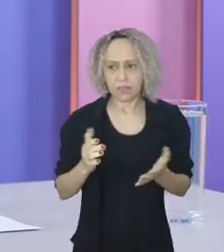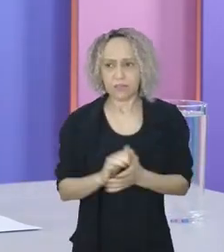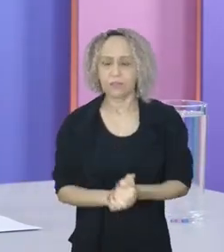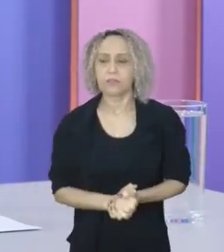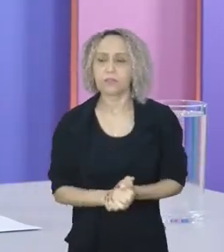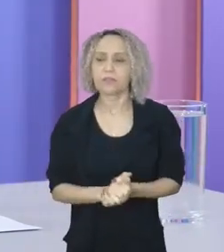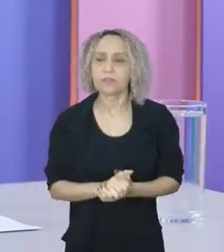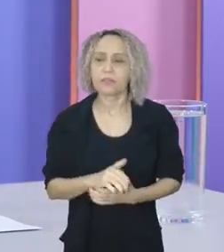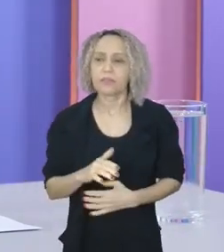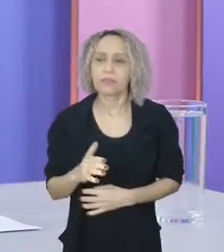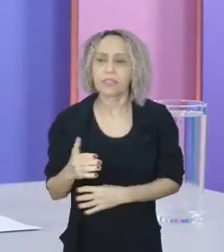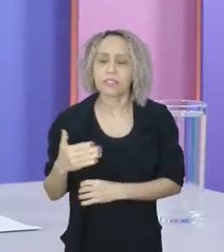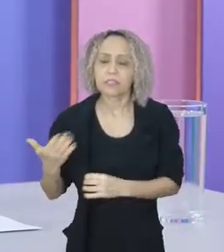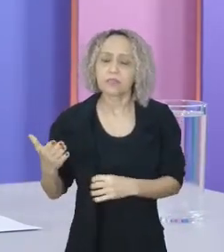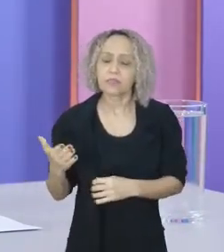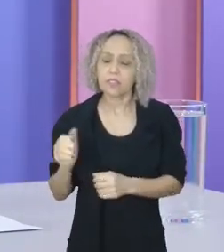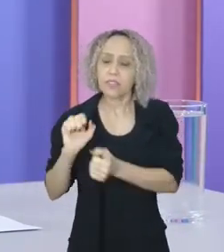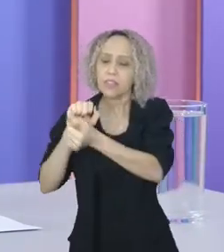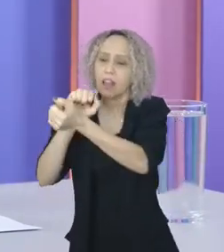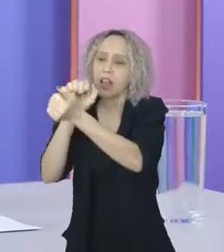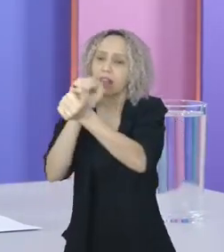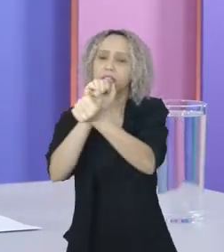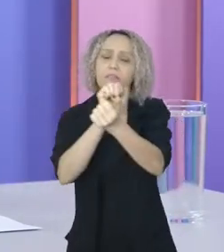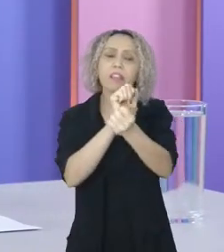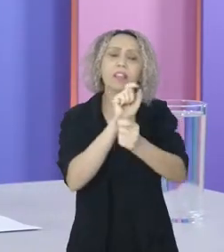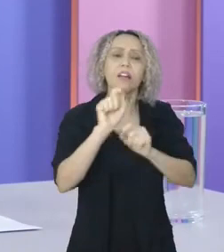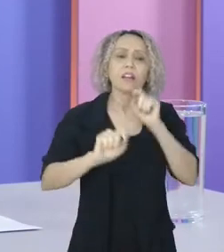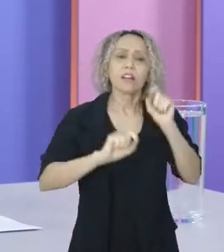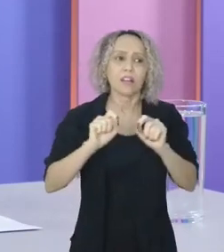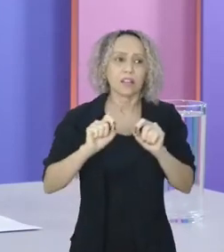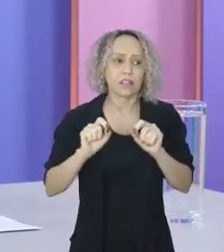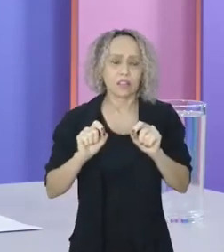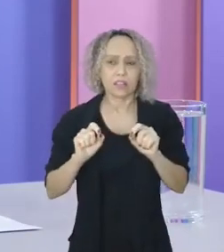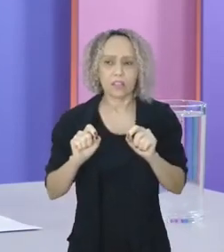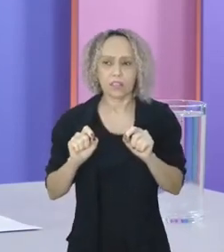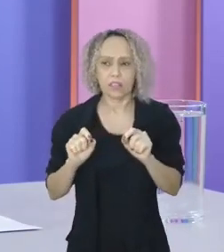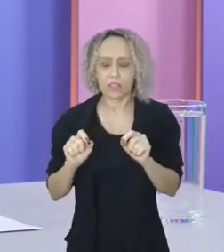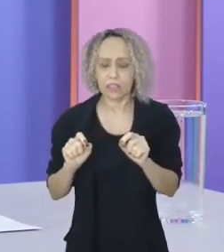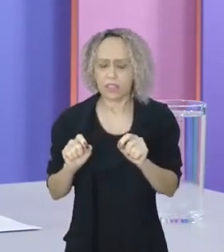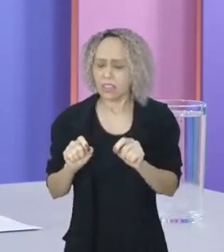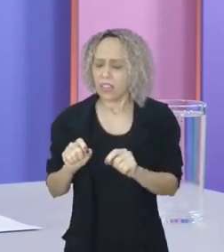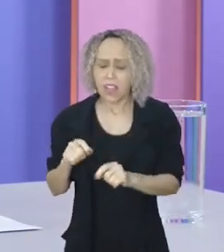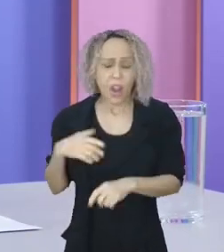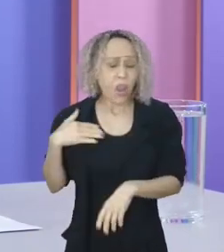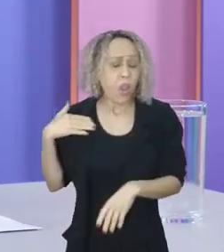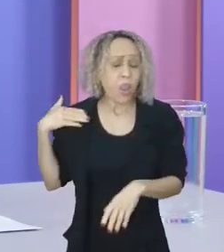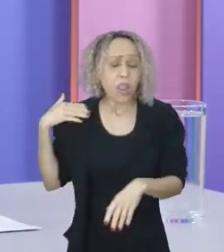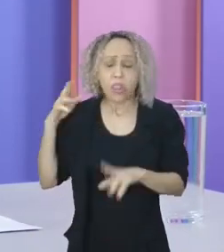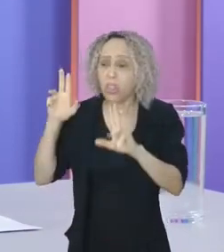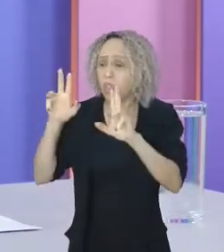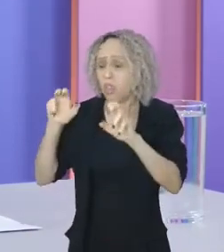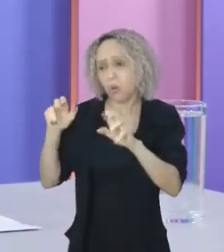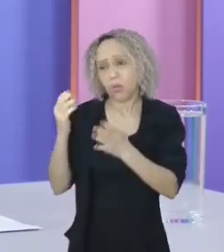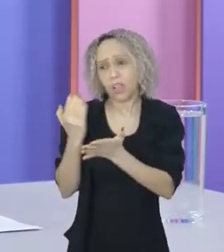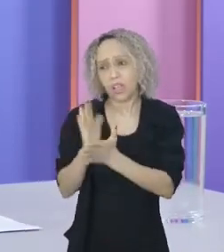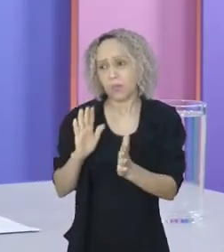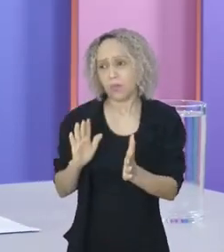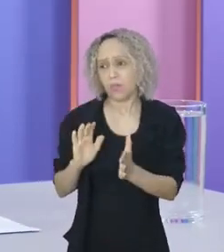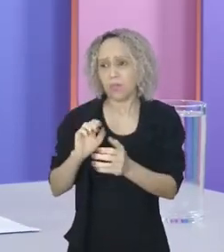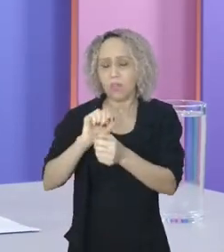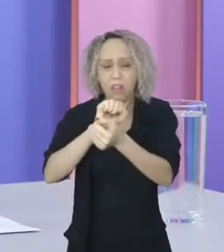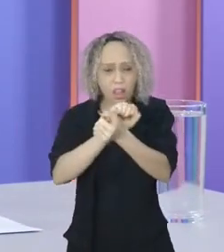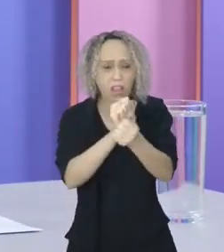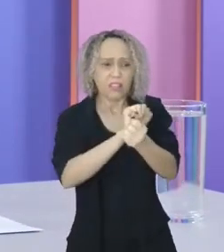ciclo, o processo de escravização nunca foi interrompido. Isso está muito presente na